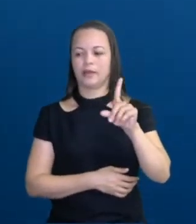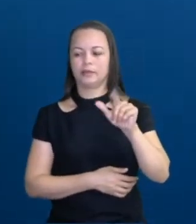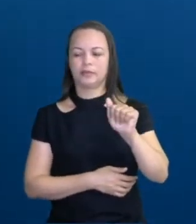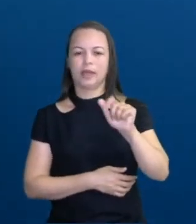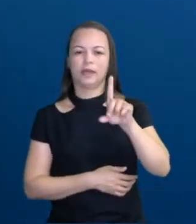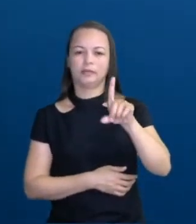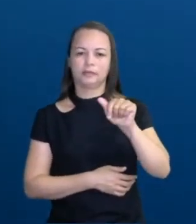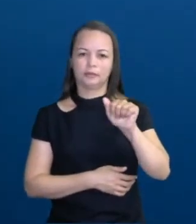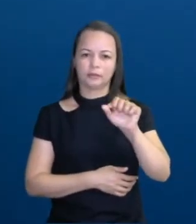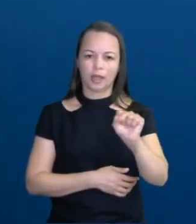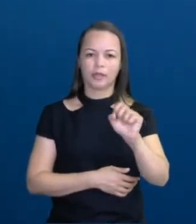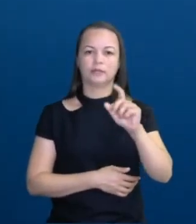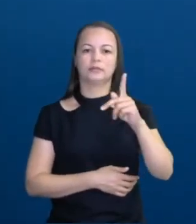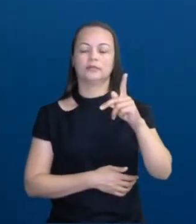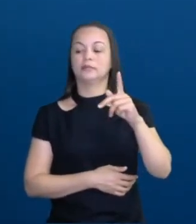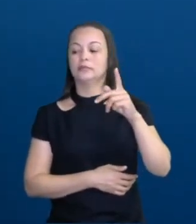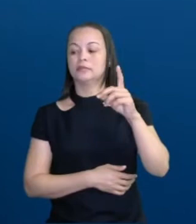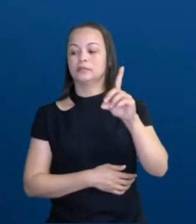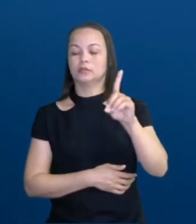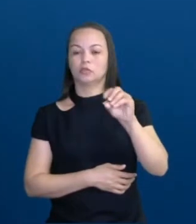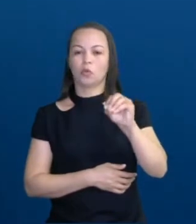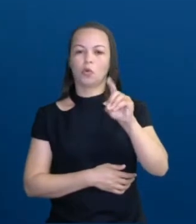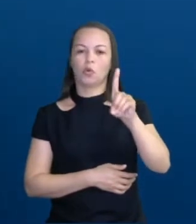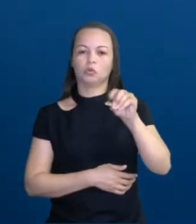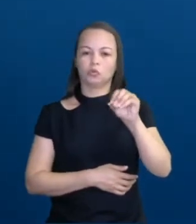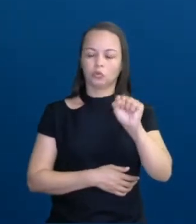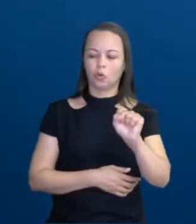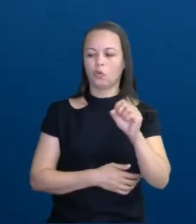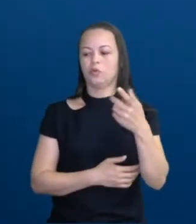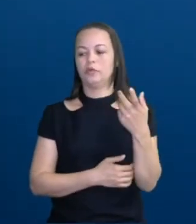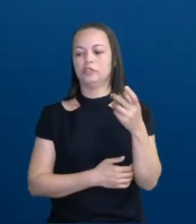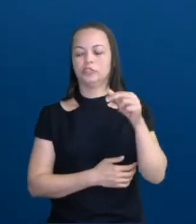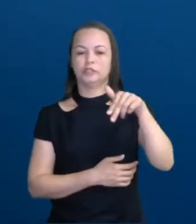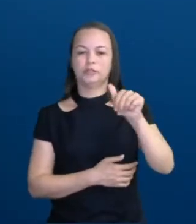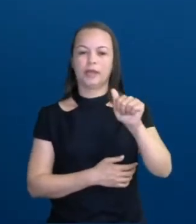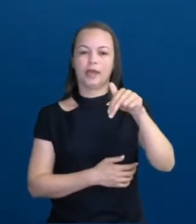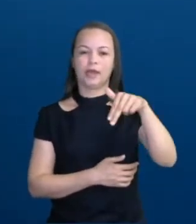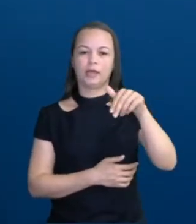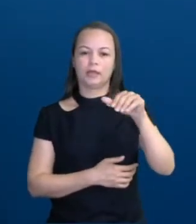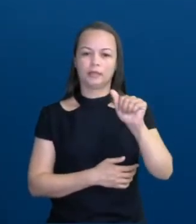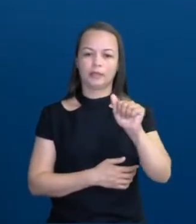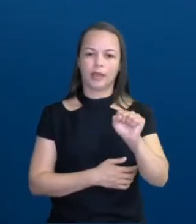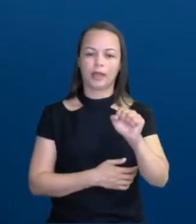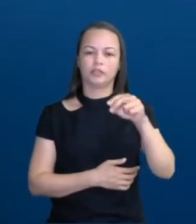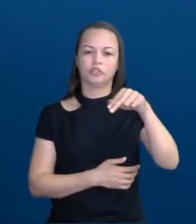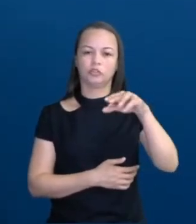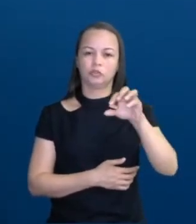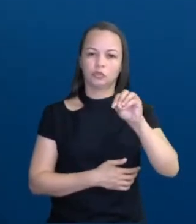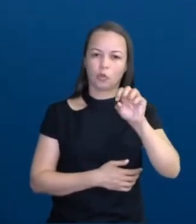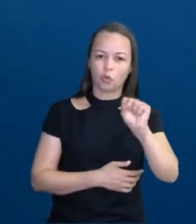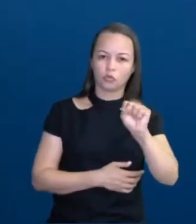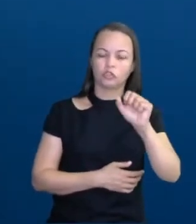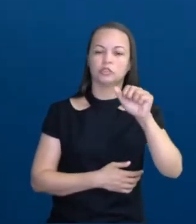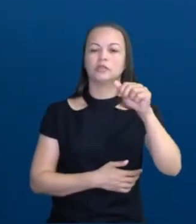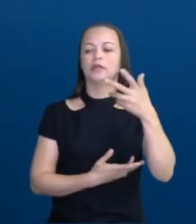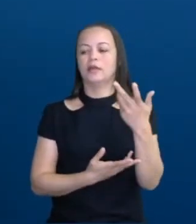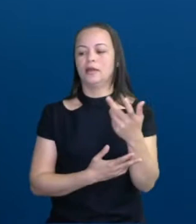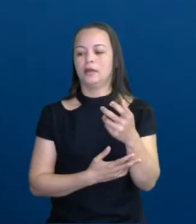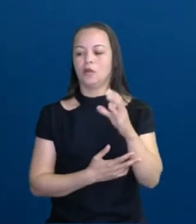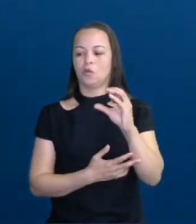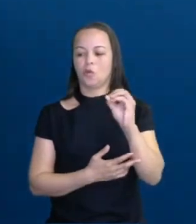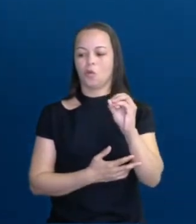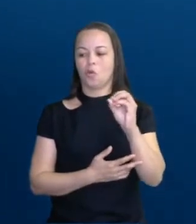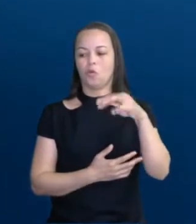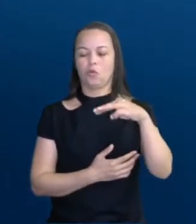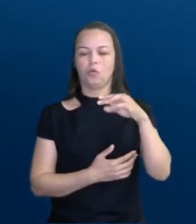de dos nas nos com a aos